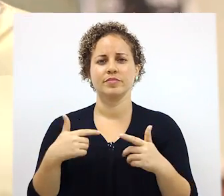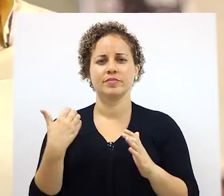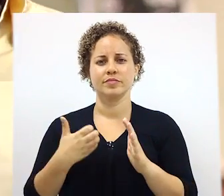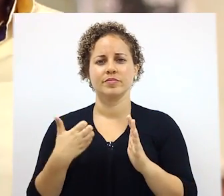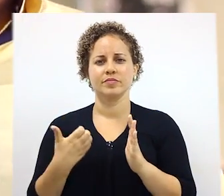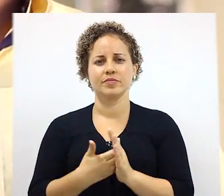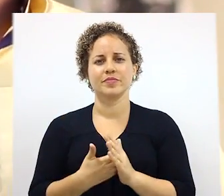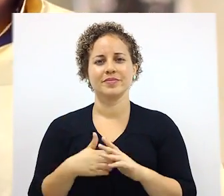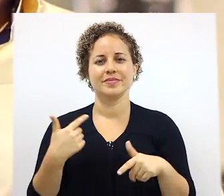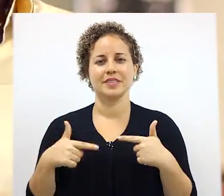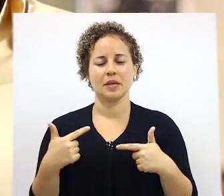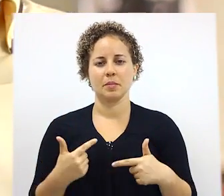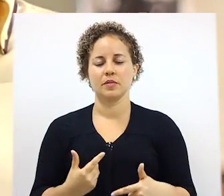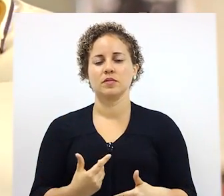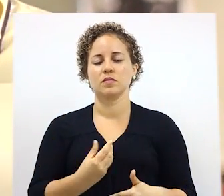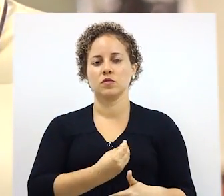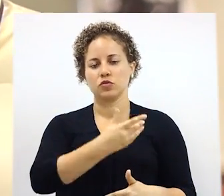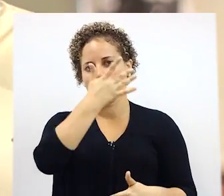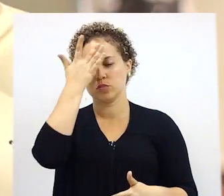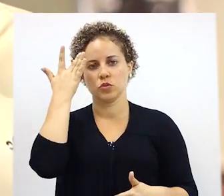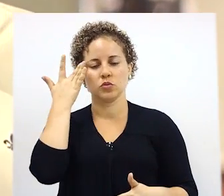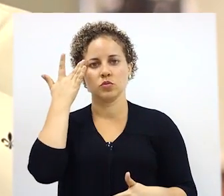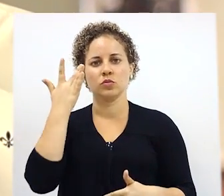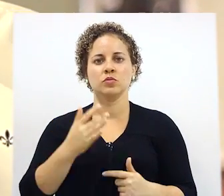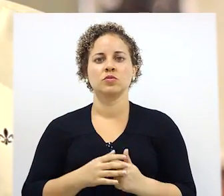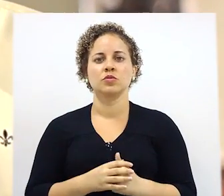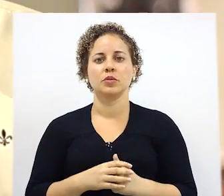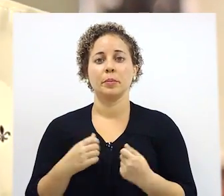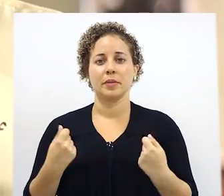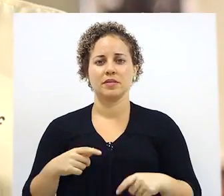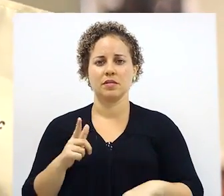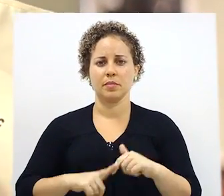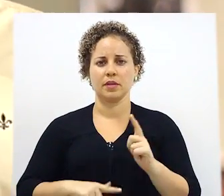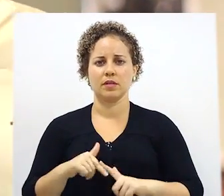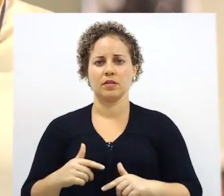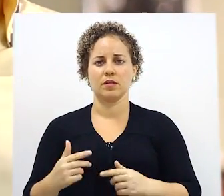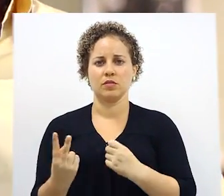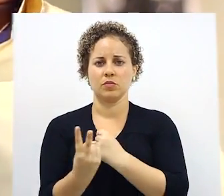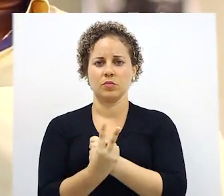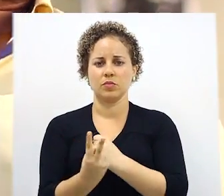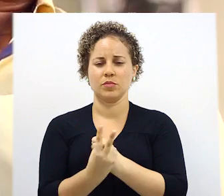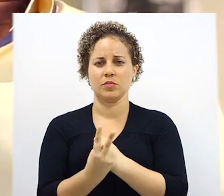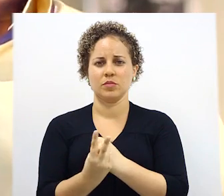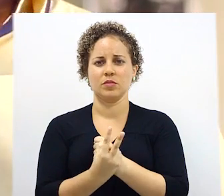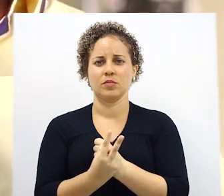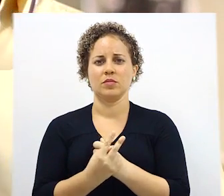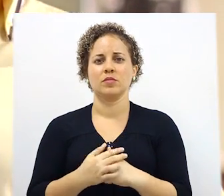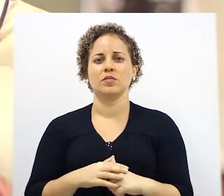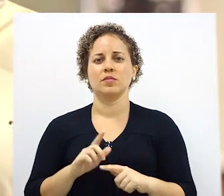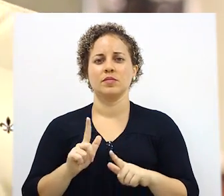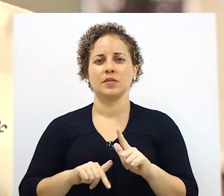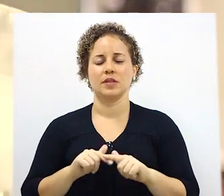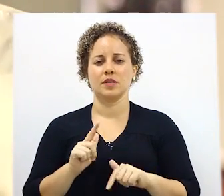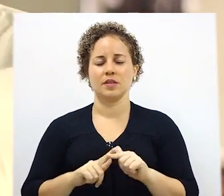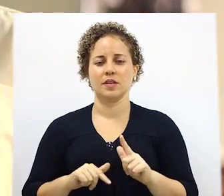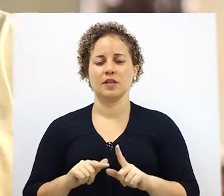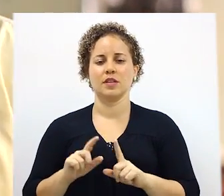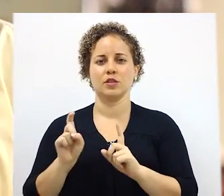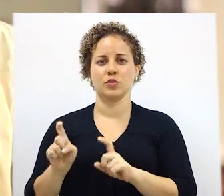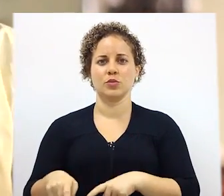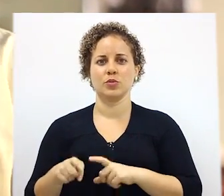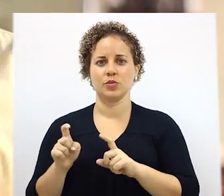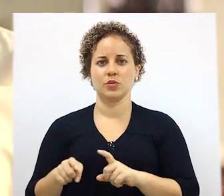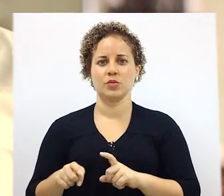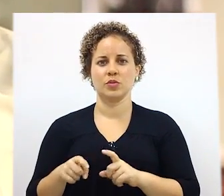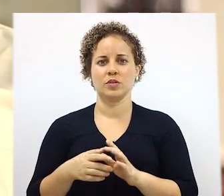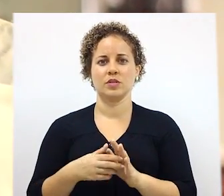Os trabalhadores em si, eles têm que estar com seus equipamentos de proteção individual. As máquinas e implementos agrícolas, elas têm que estar com as